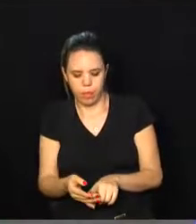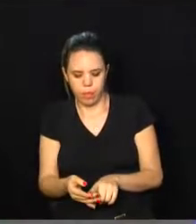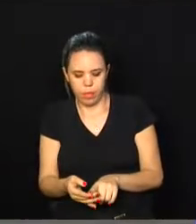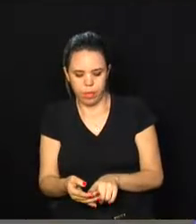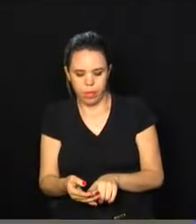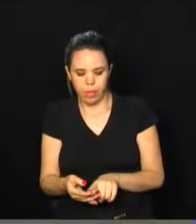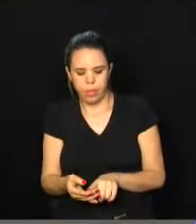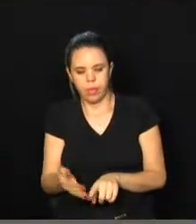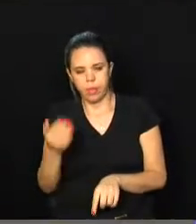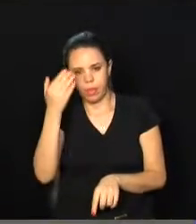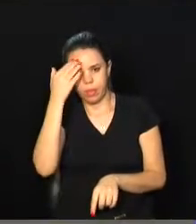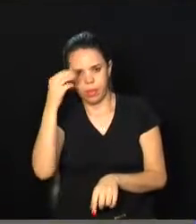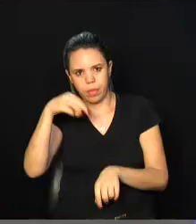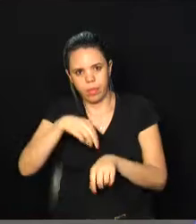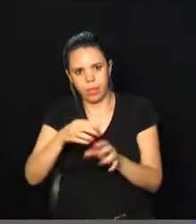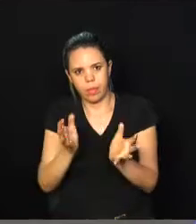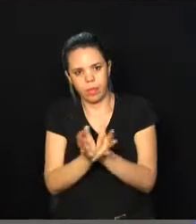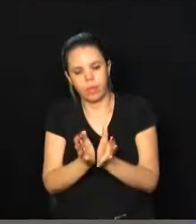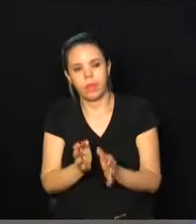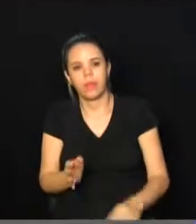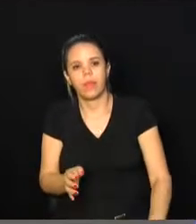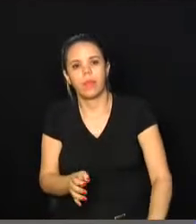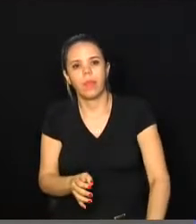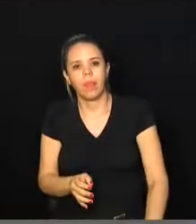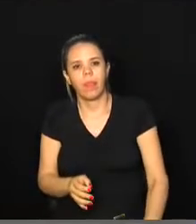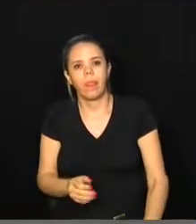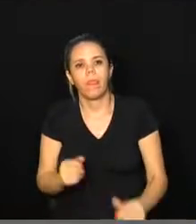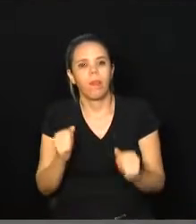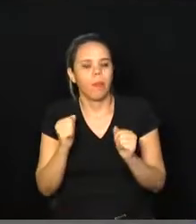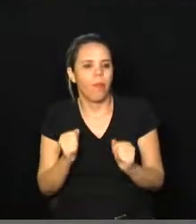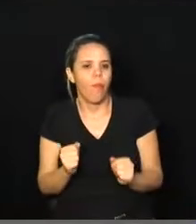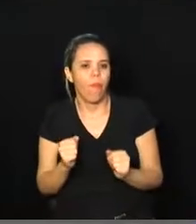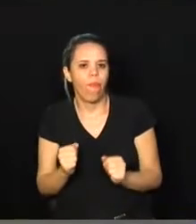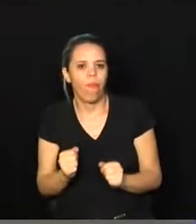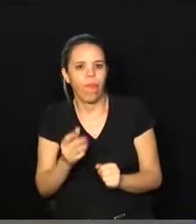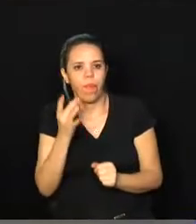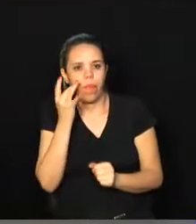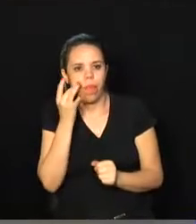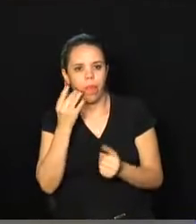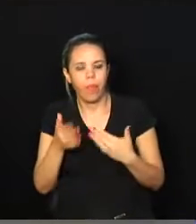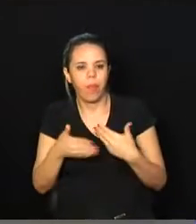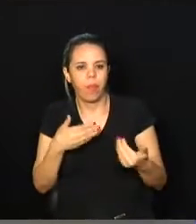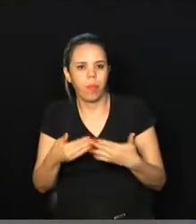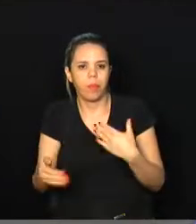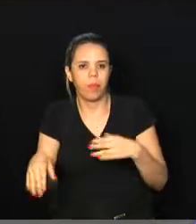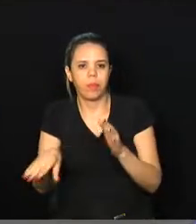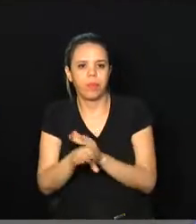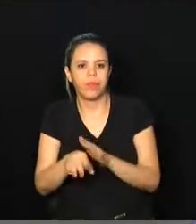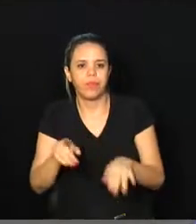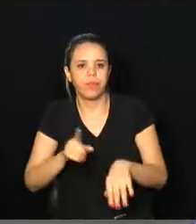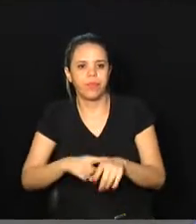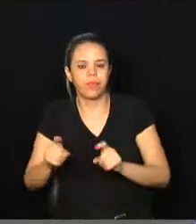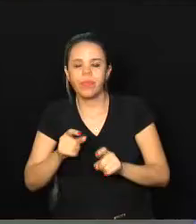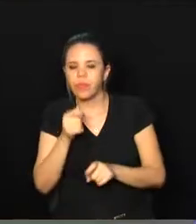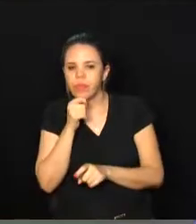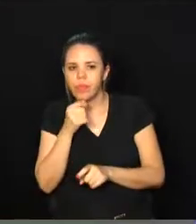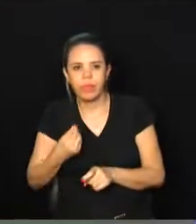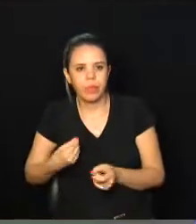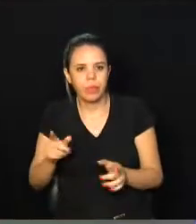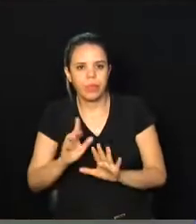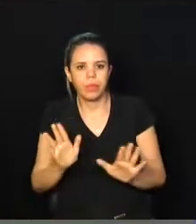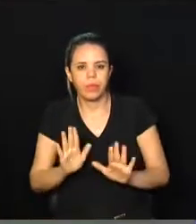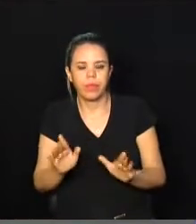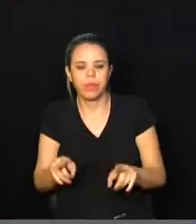Agradeço aos membros aí da comissão, que podem estar presentes a qualquer momento na reunião, por enquanto não estão.